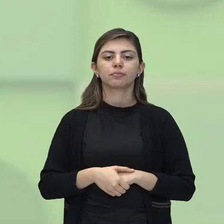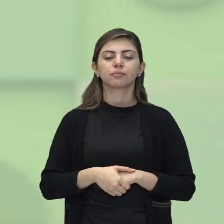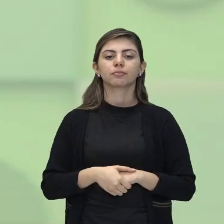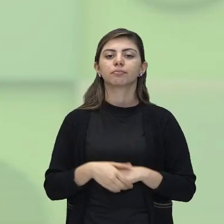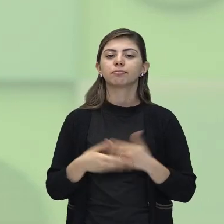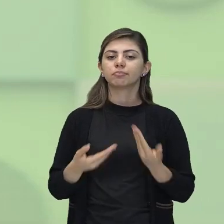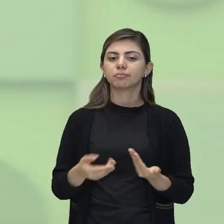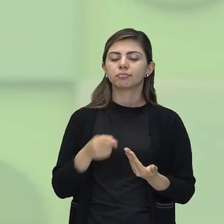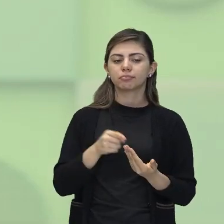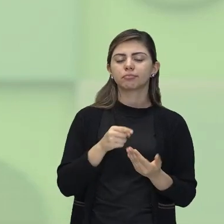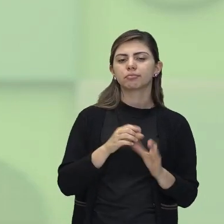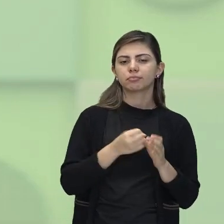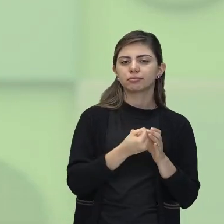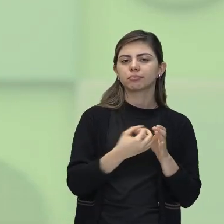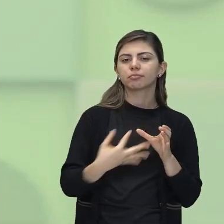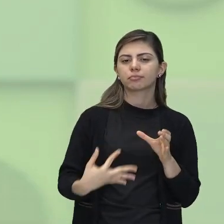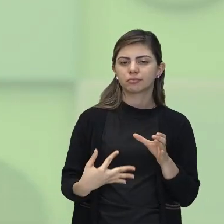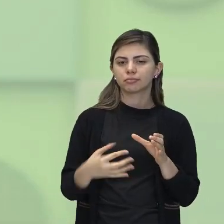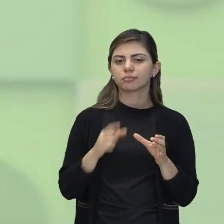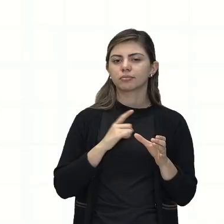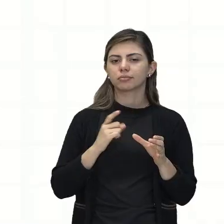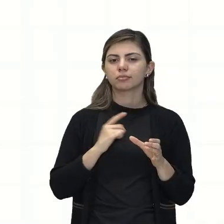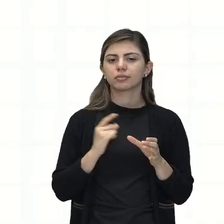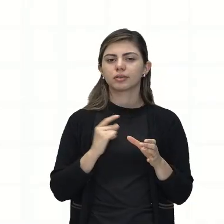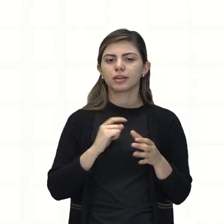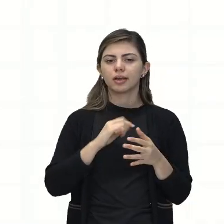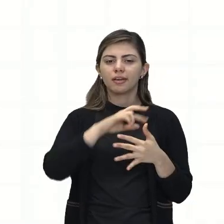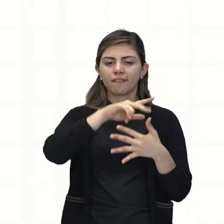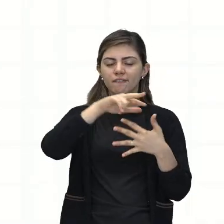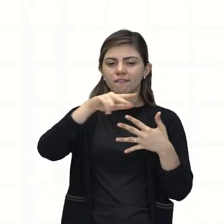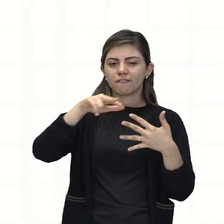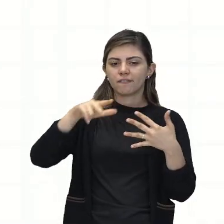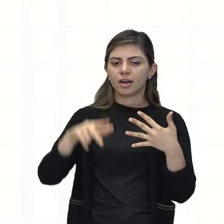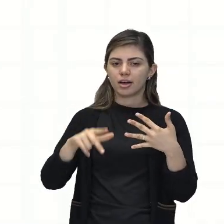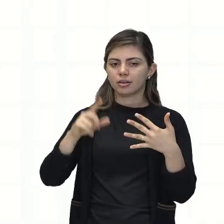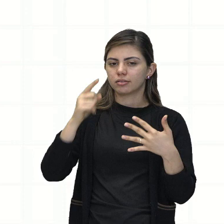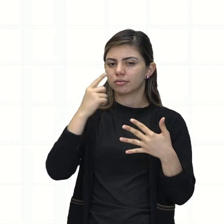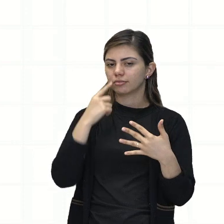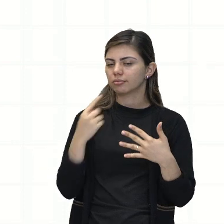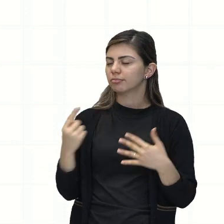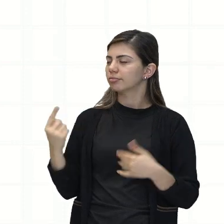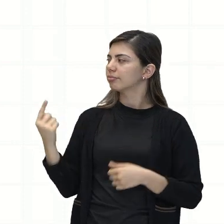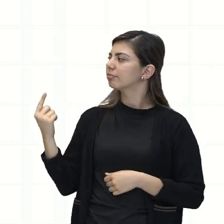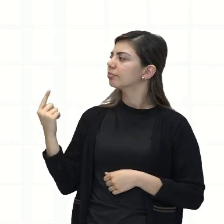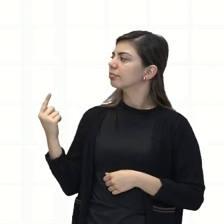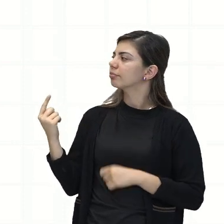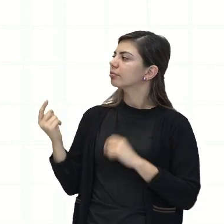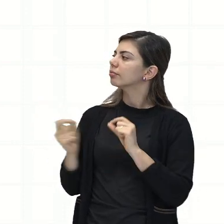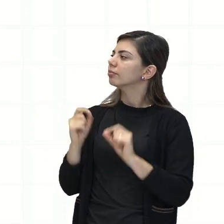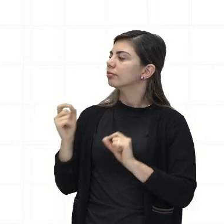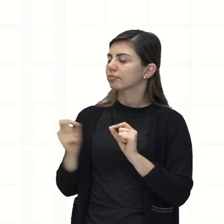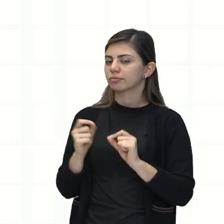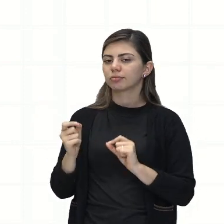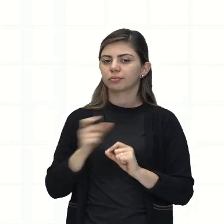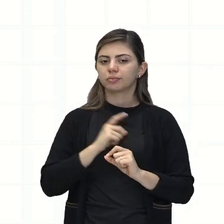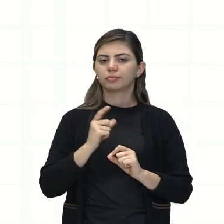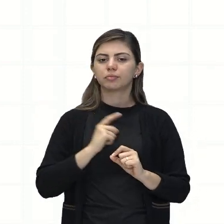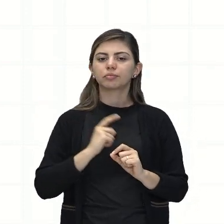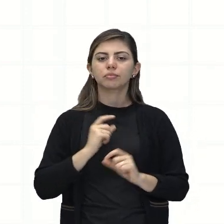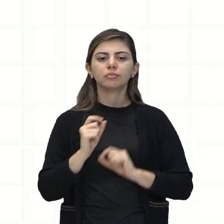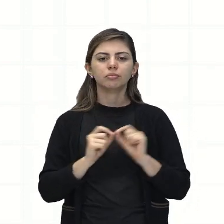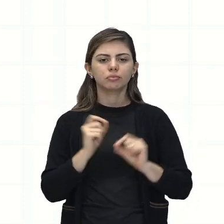em várias, digamos assim, categorias de classificação. Nós vamos ver aí nestas